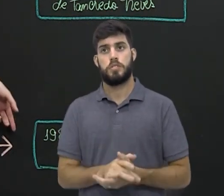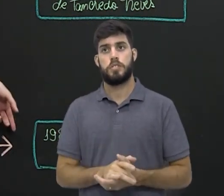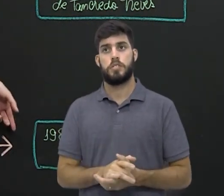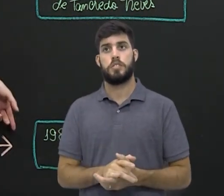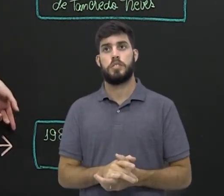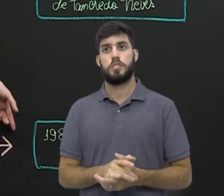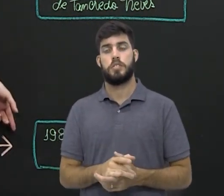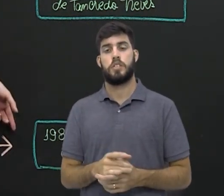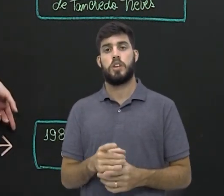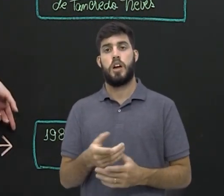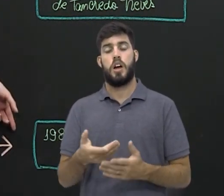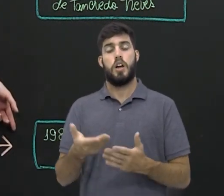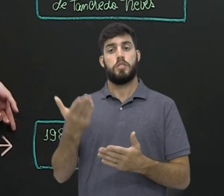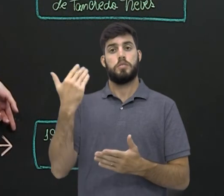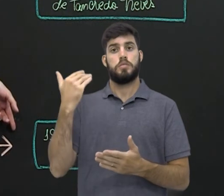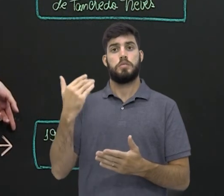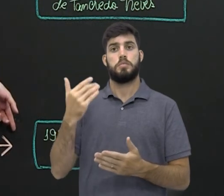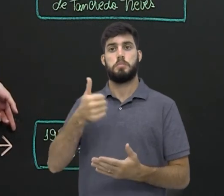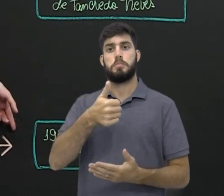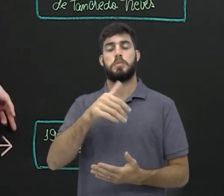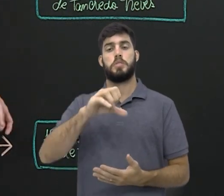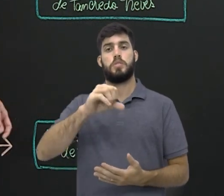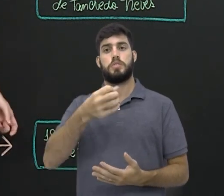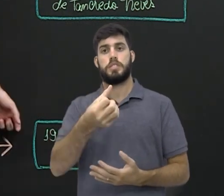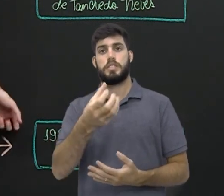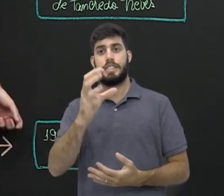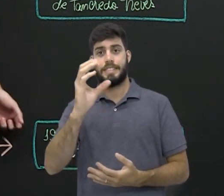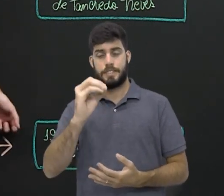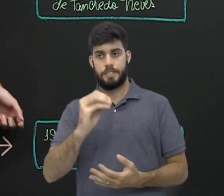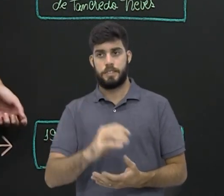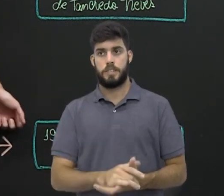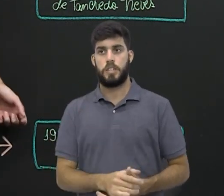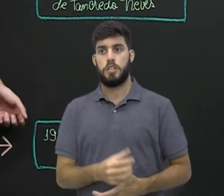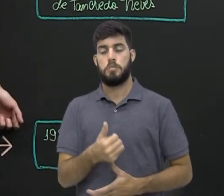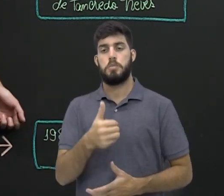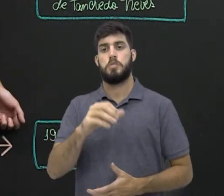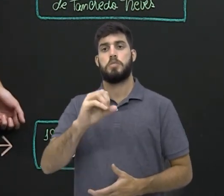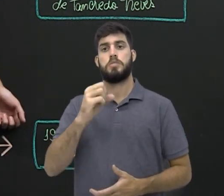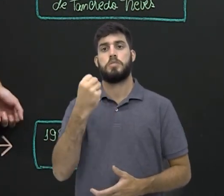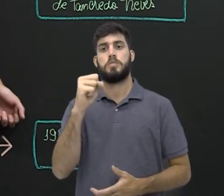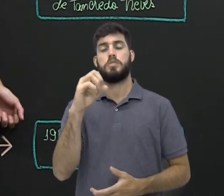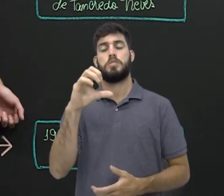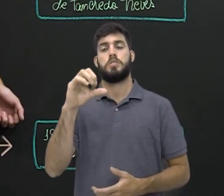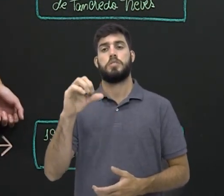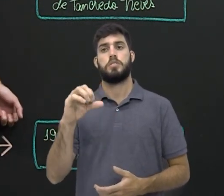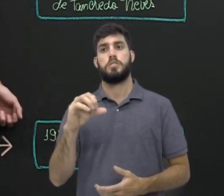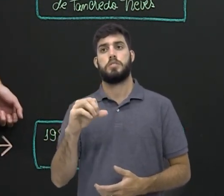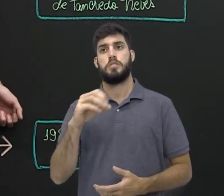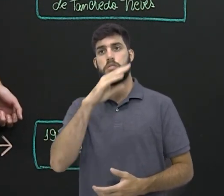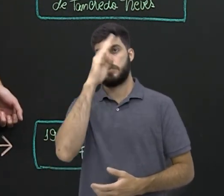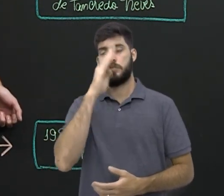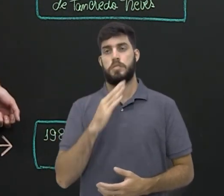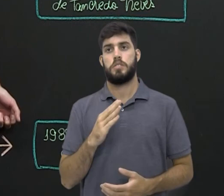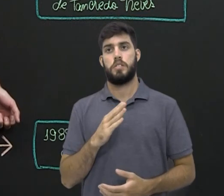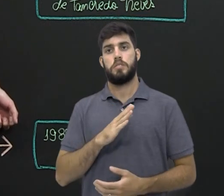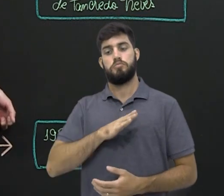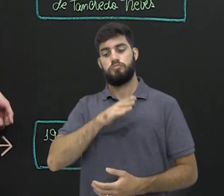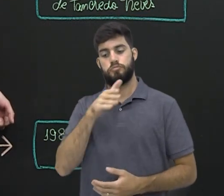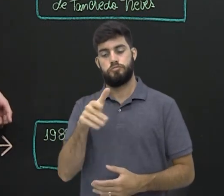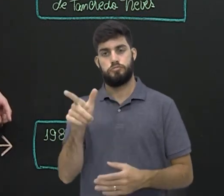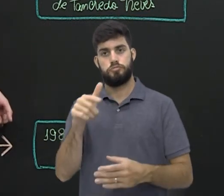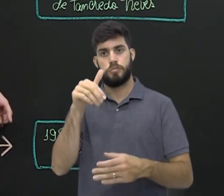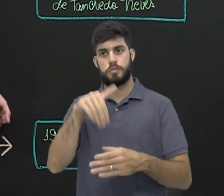última vez que o Brasil tinha votado para presidente foi em 1960. Em 1989, os brasileiros foram às urnas e